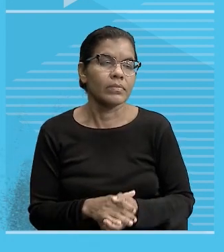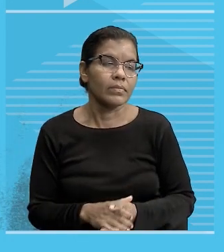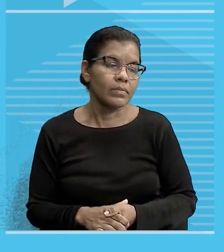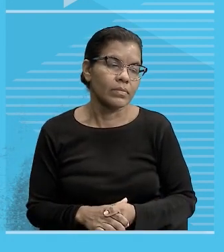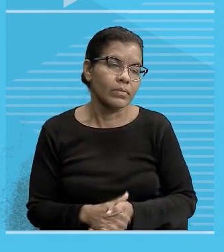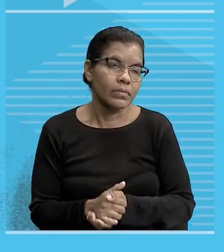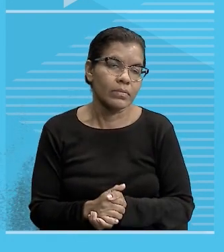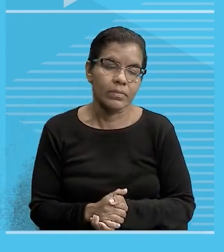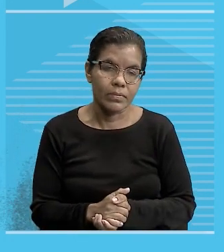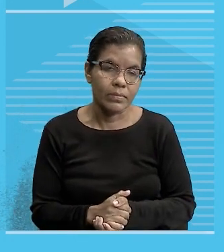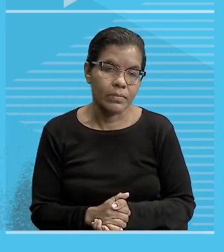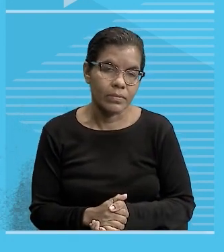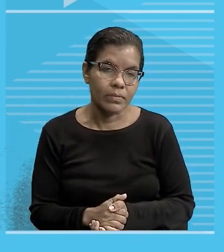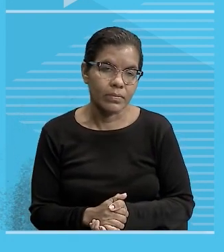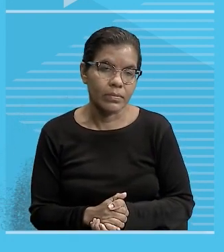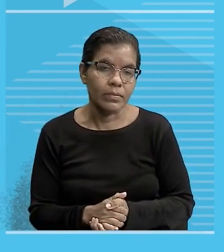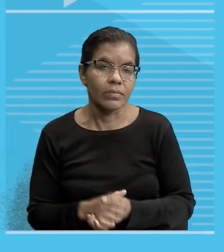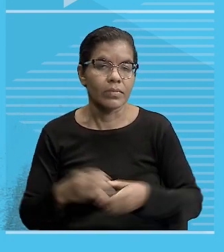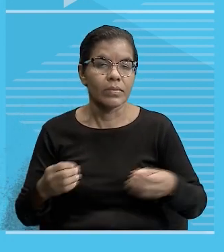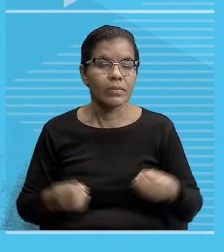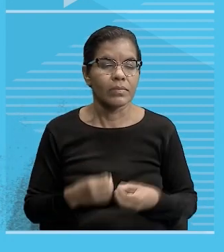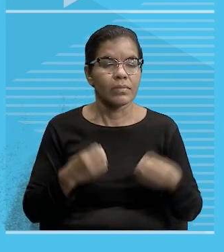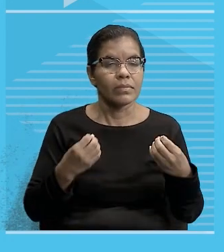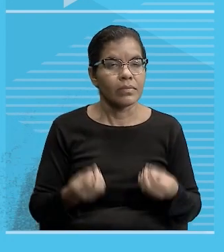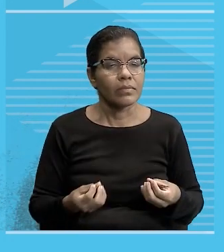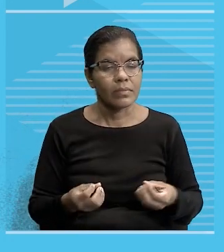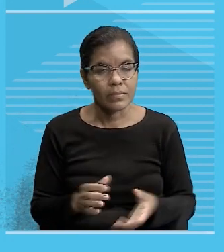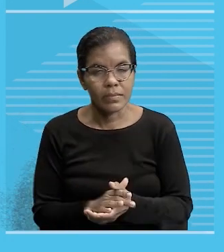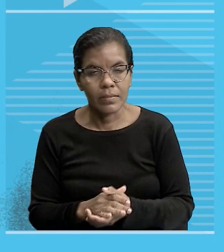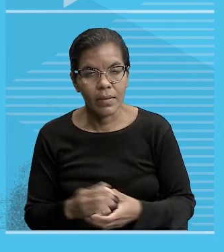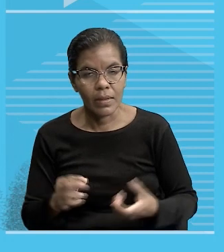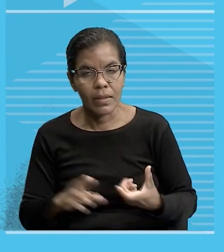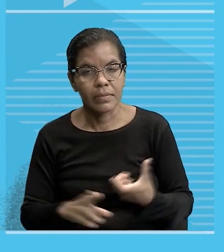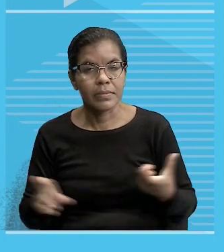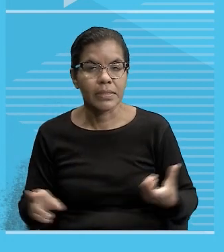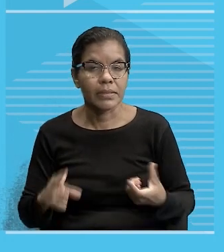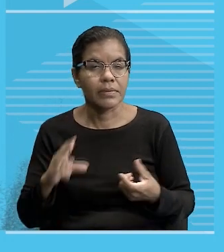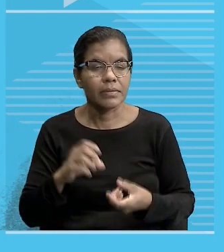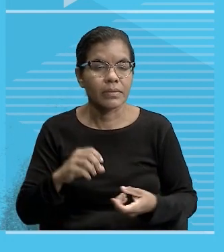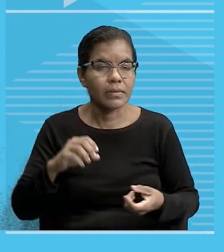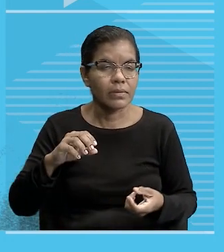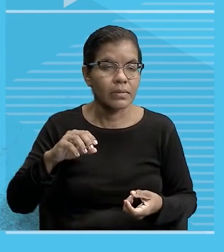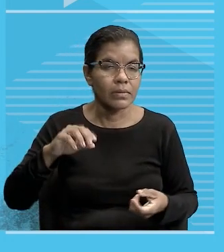o que Professor o que que eu vou fazer essas palavras são Chaves